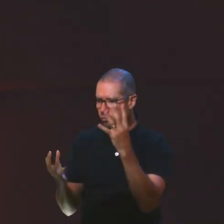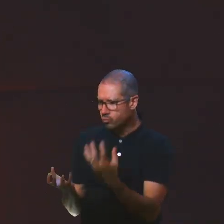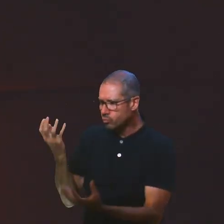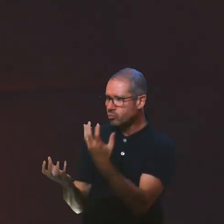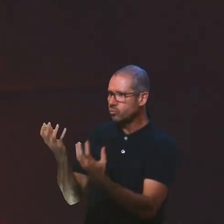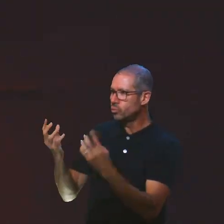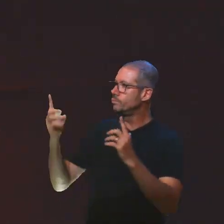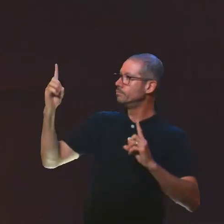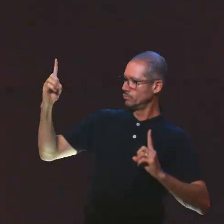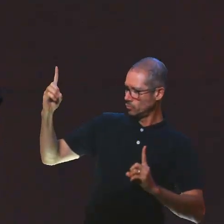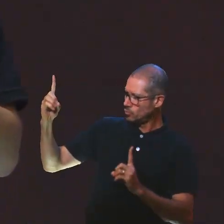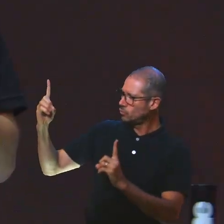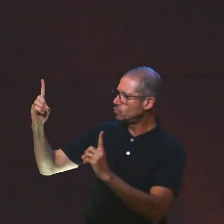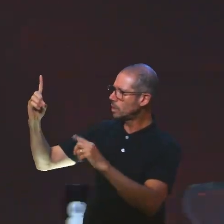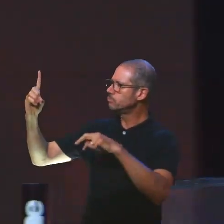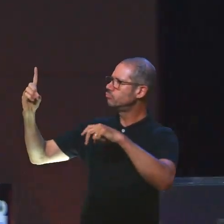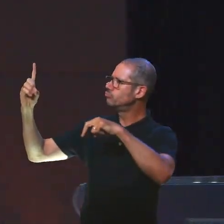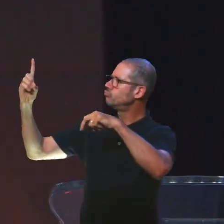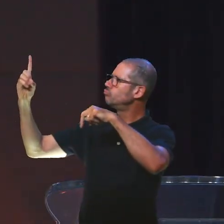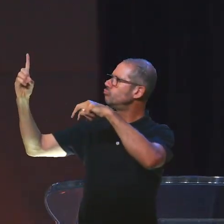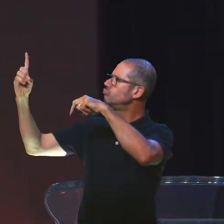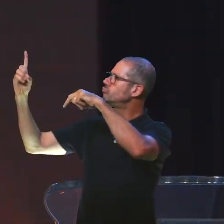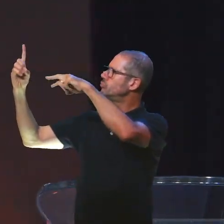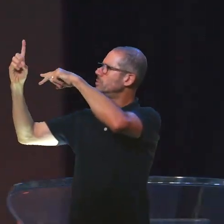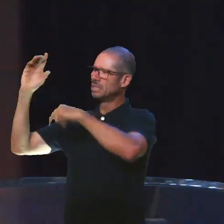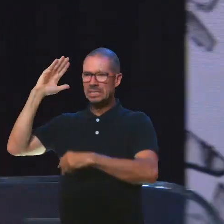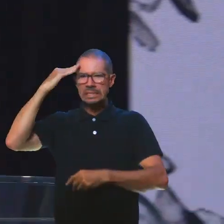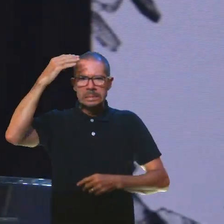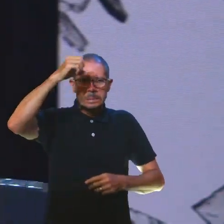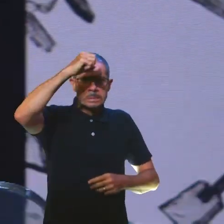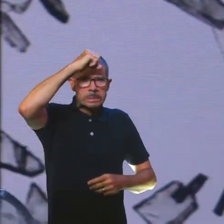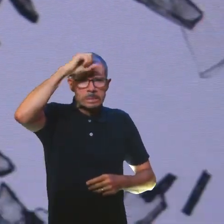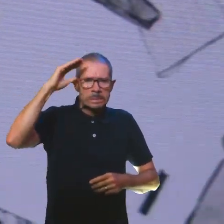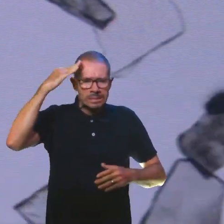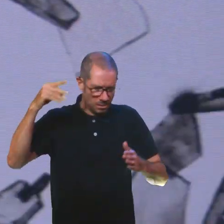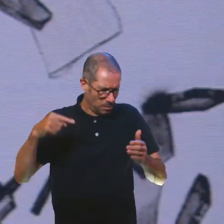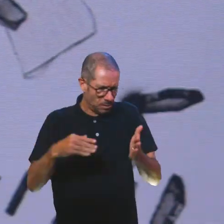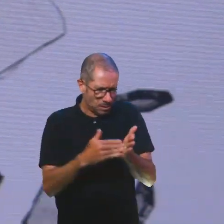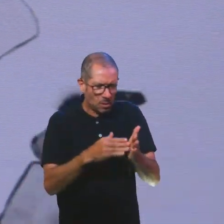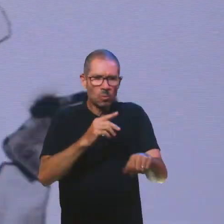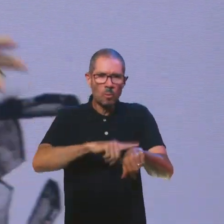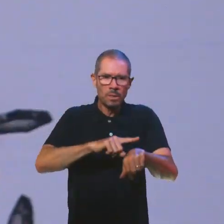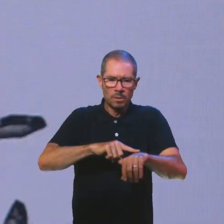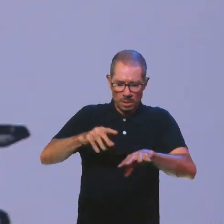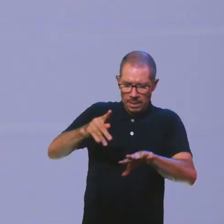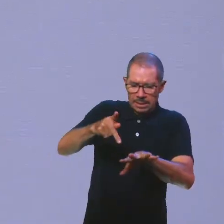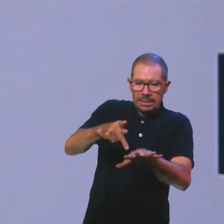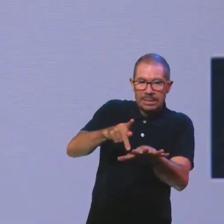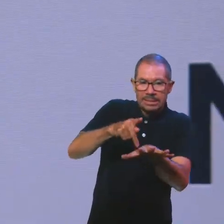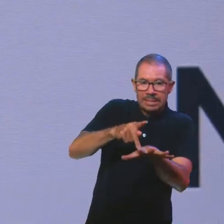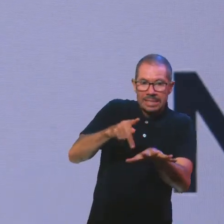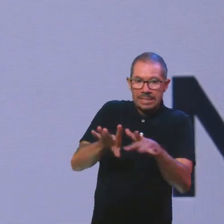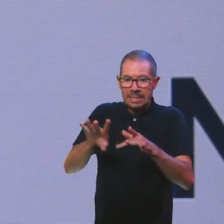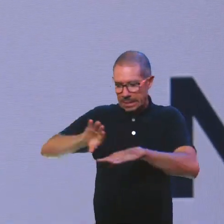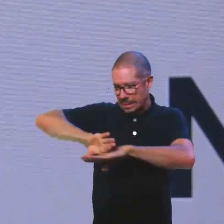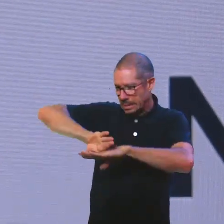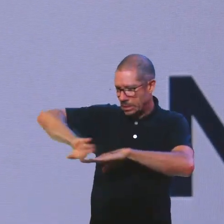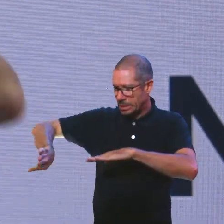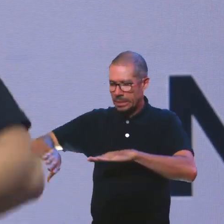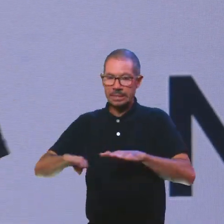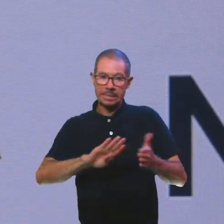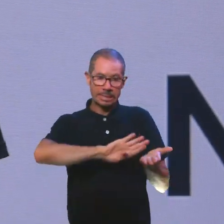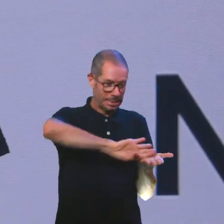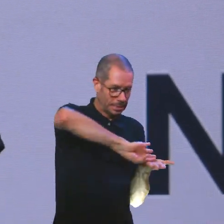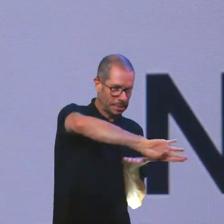vai até aquele lugar e ele começa a entender coisas novas que não havia entendido ainda. Tira as sandálias dos pés, porque aquele lugar era terra santa. E o Senhor